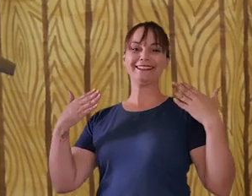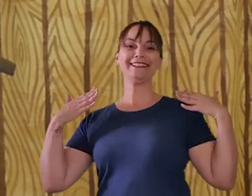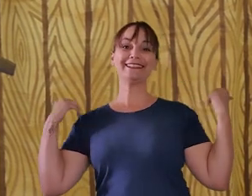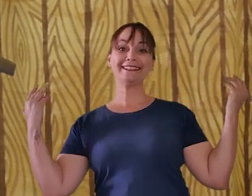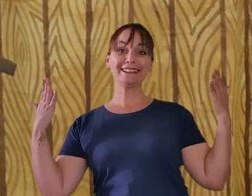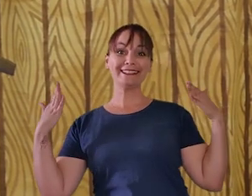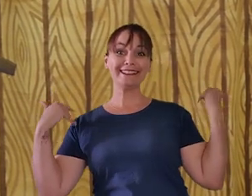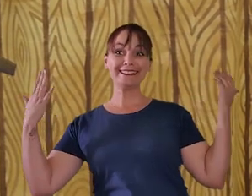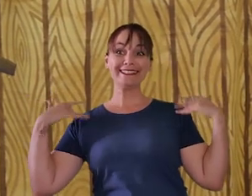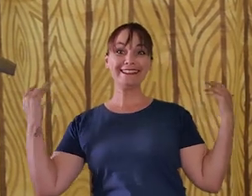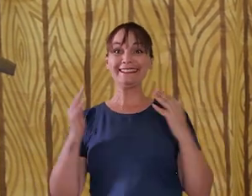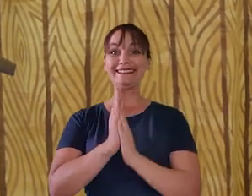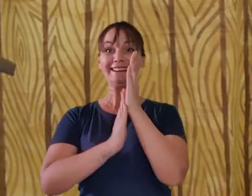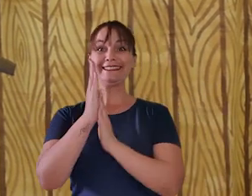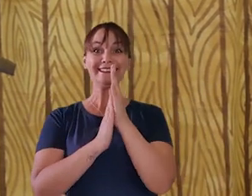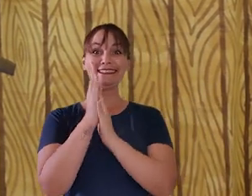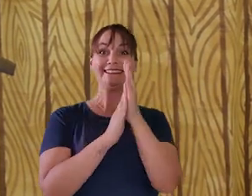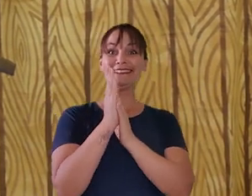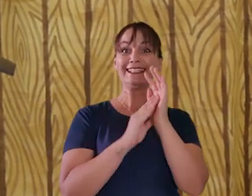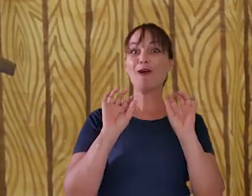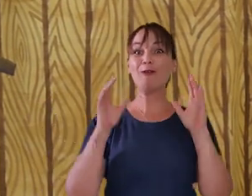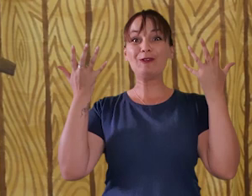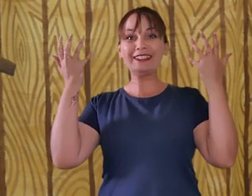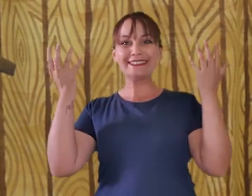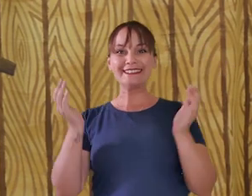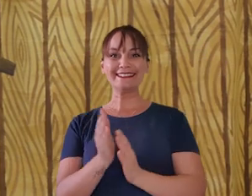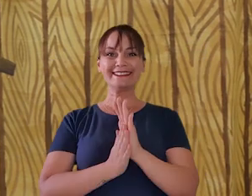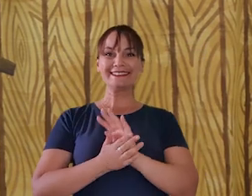passear. Oba, oba, festa!